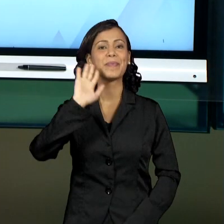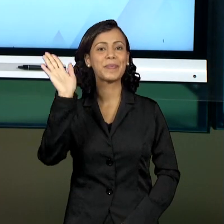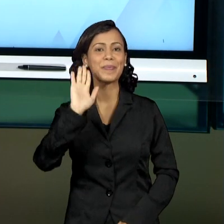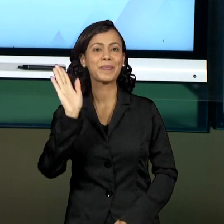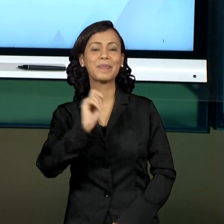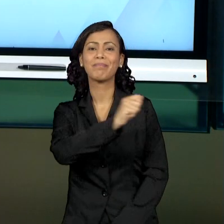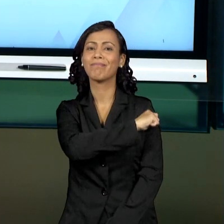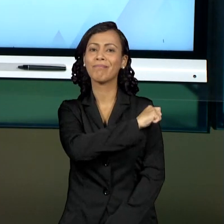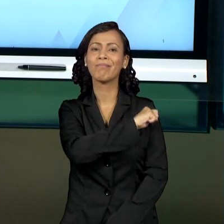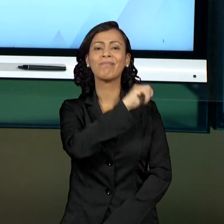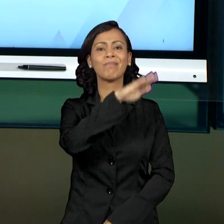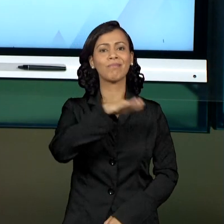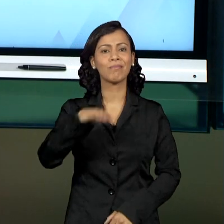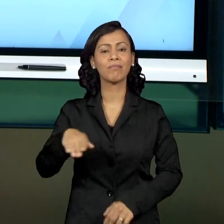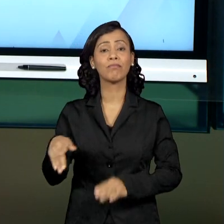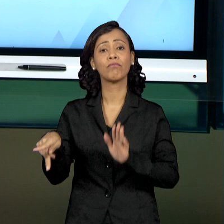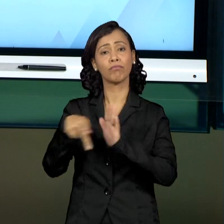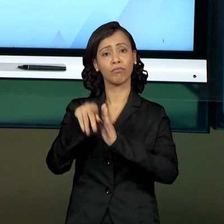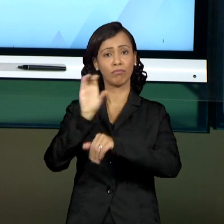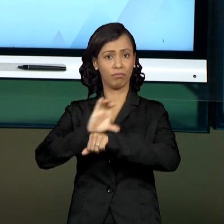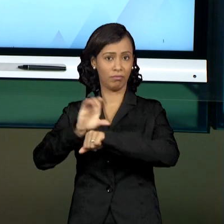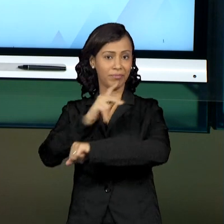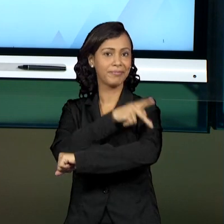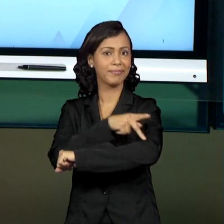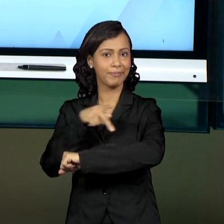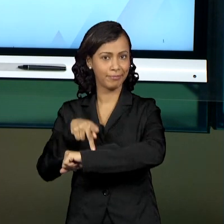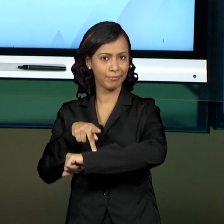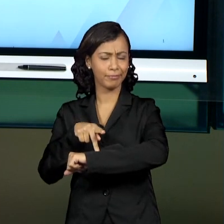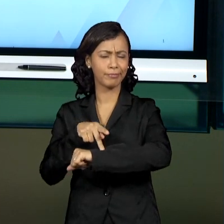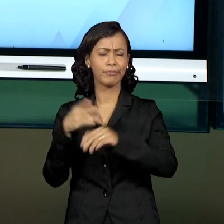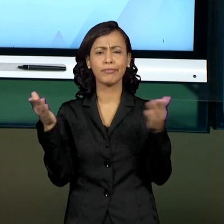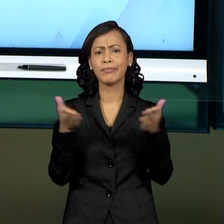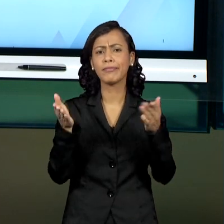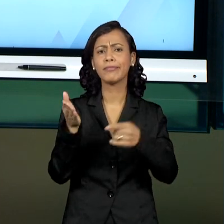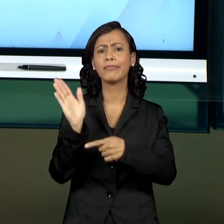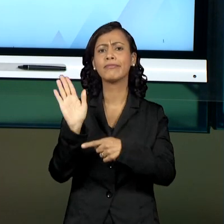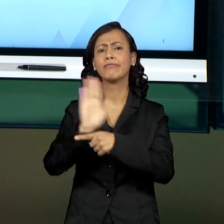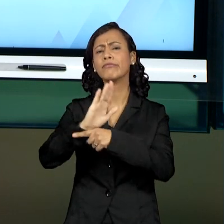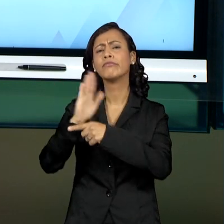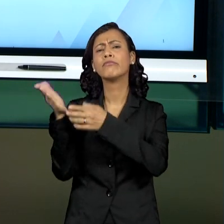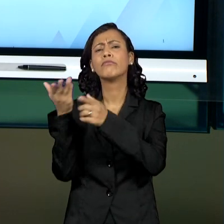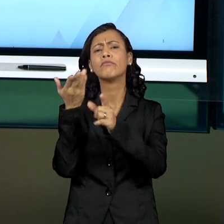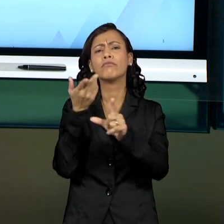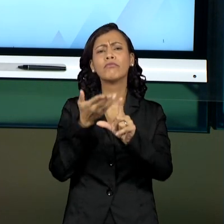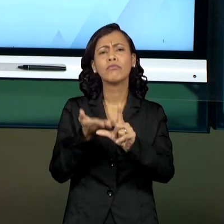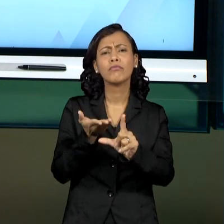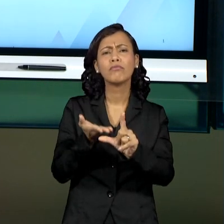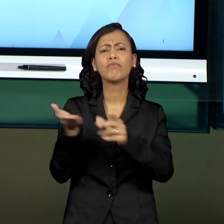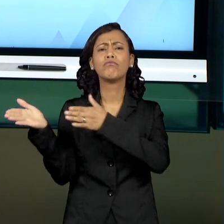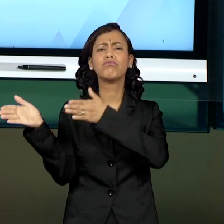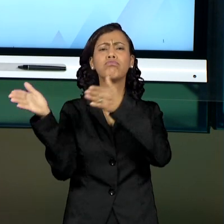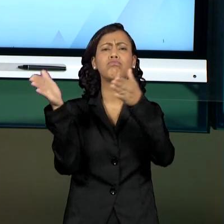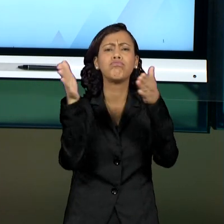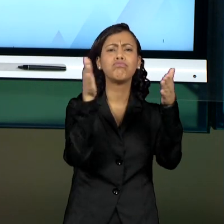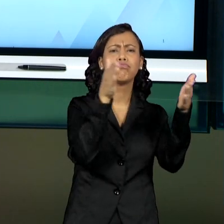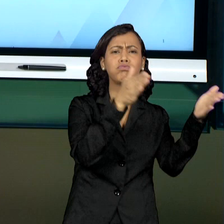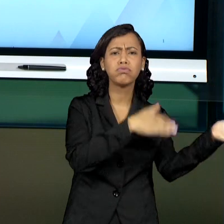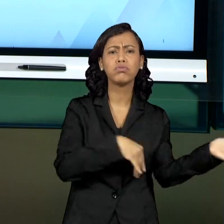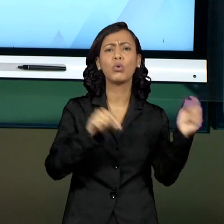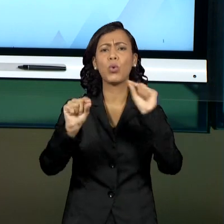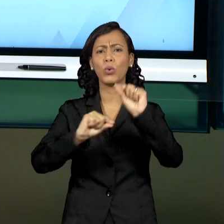Olá, estudantes do curso de Pedagogia. Na videoaula de hoje, teceremos algumas reflexões sobre nativos e